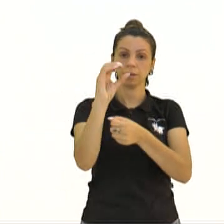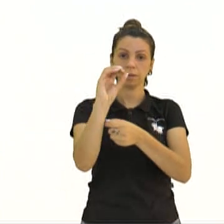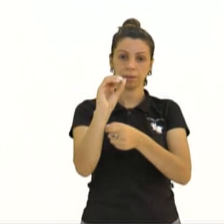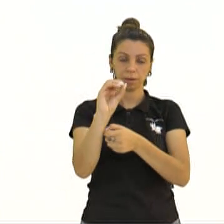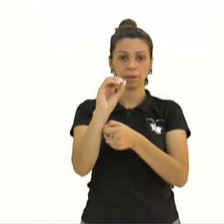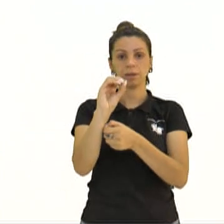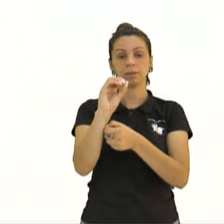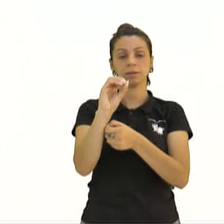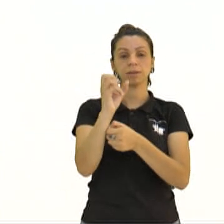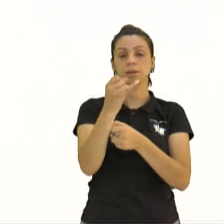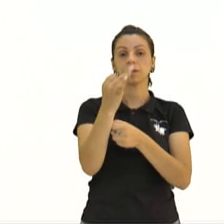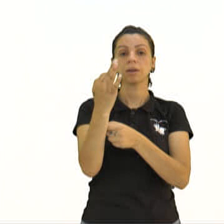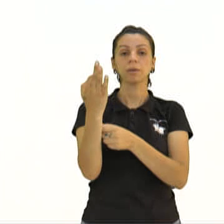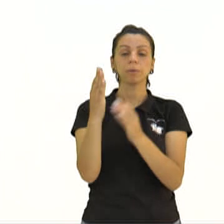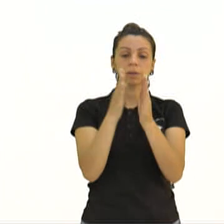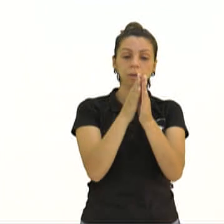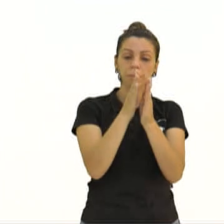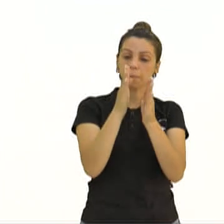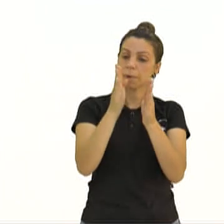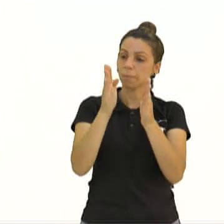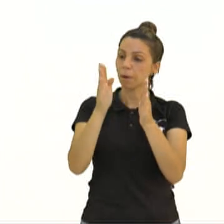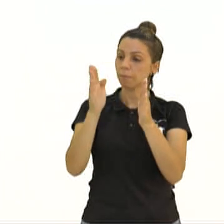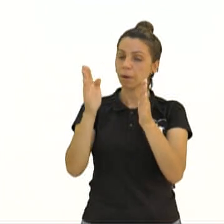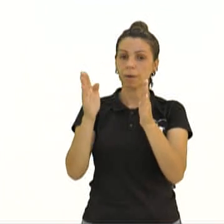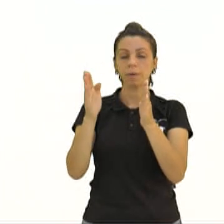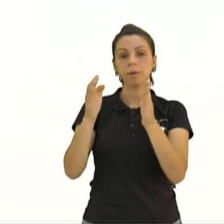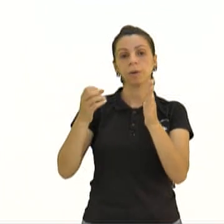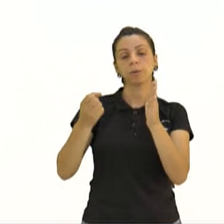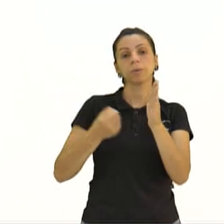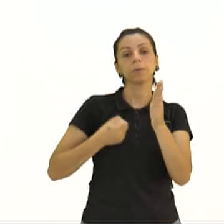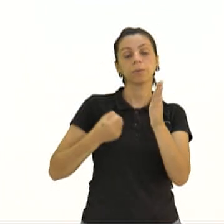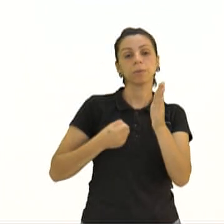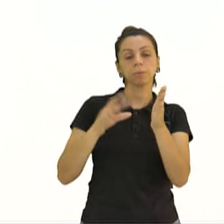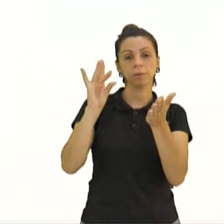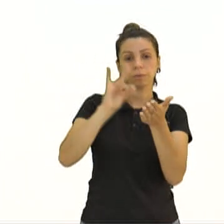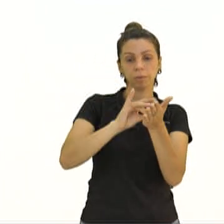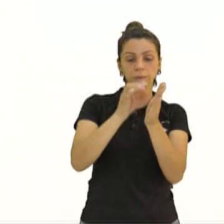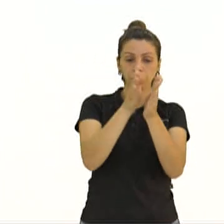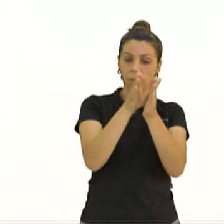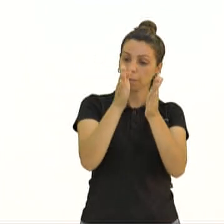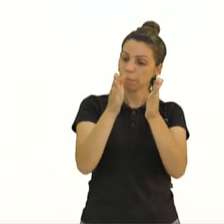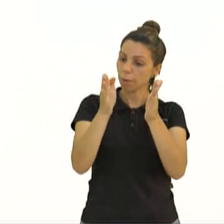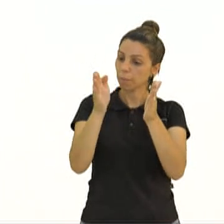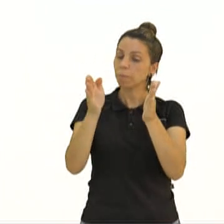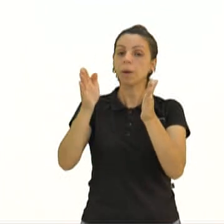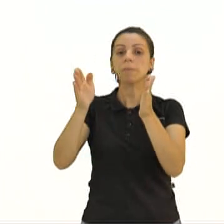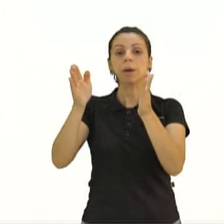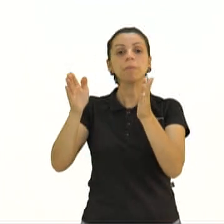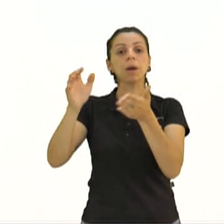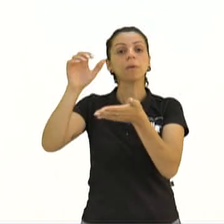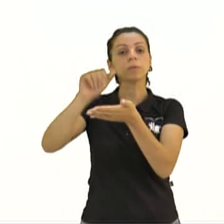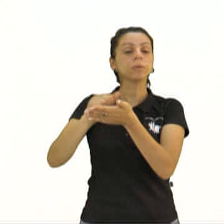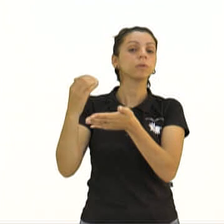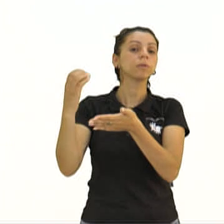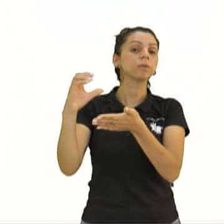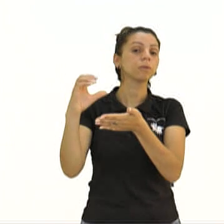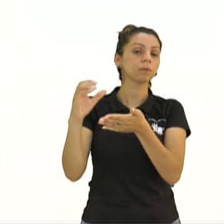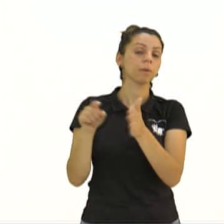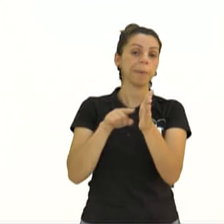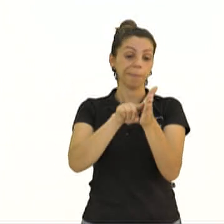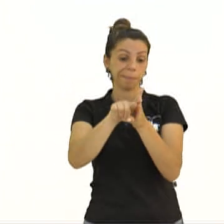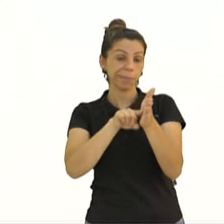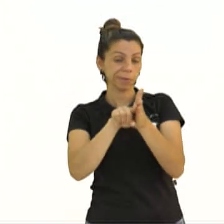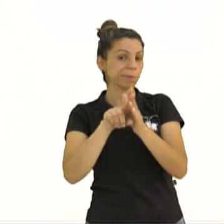casas decimais que a vírgula desloca do número original para o número em notação científica? Pesquise